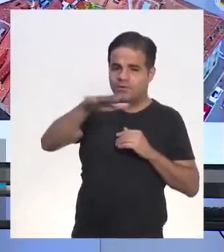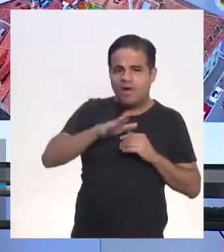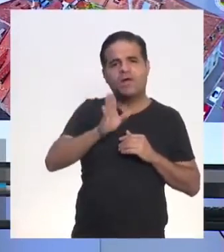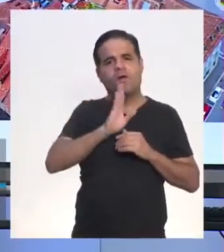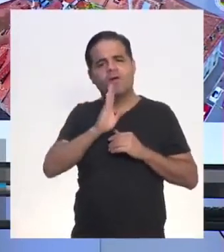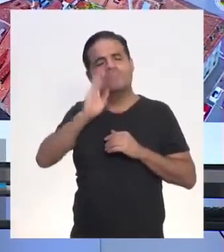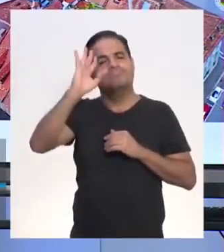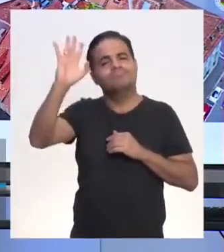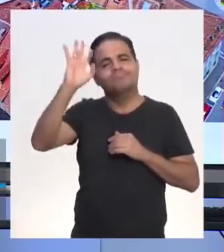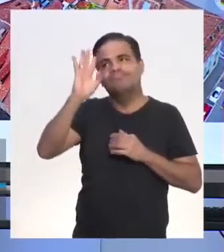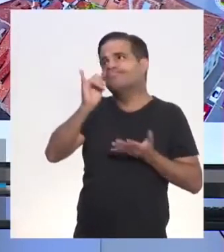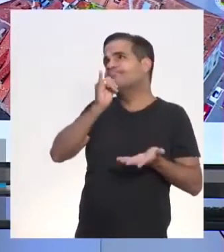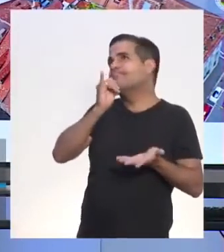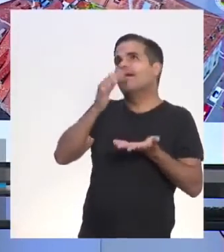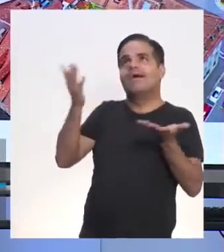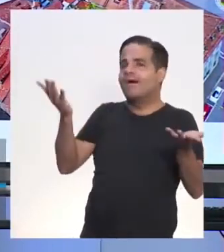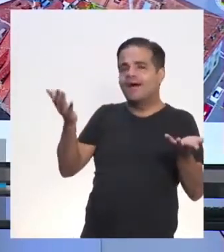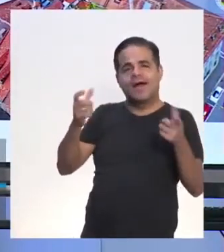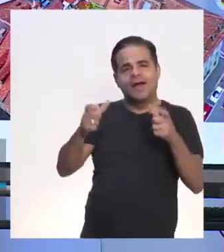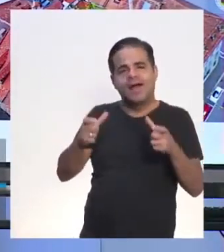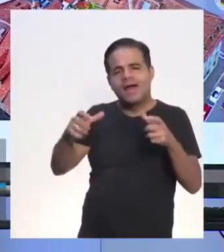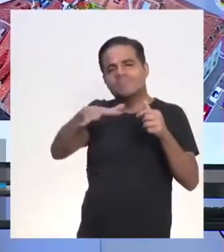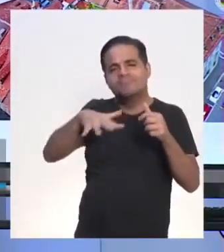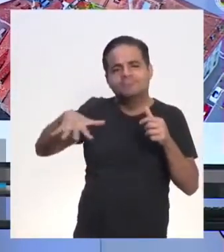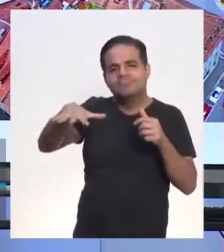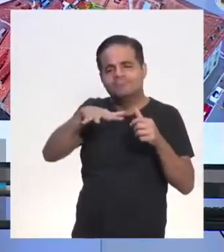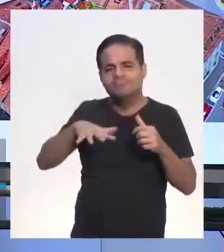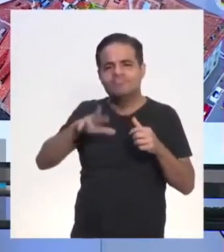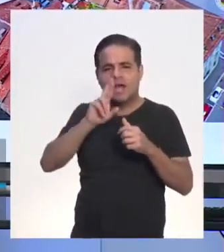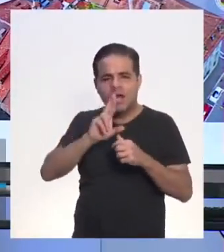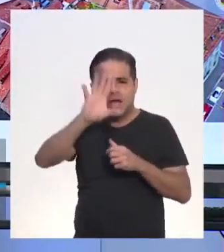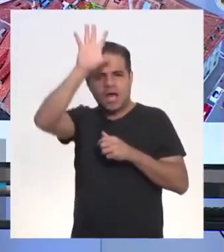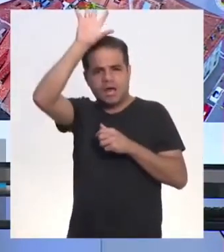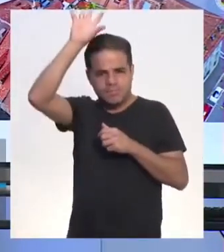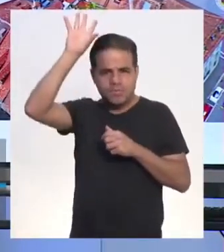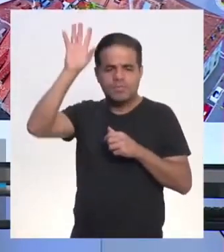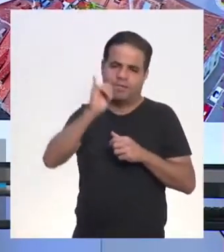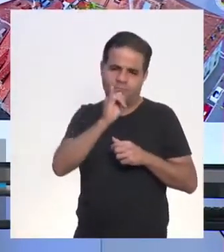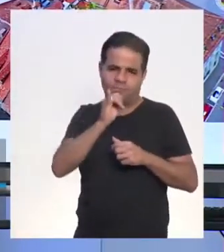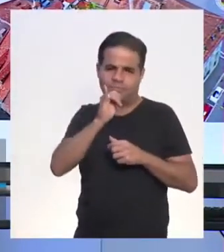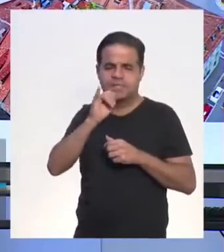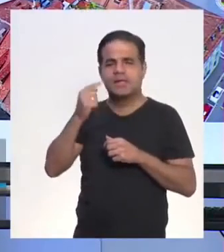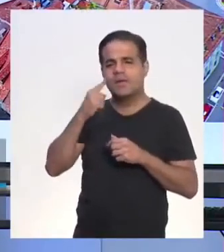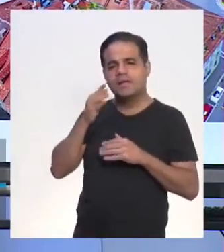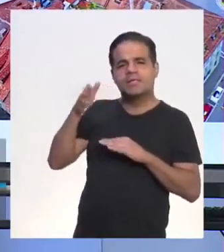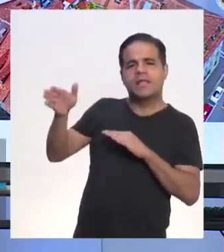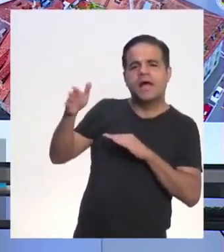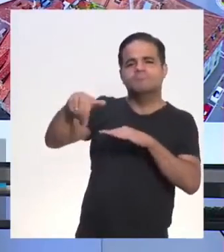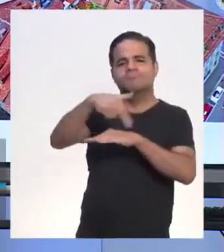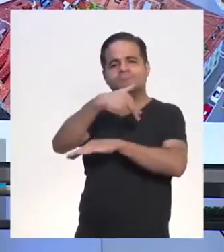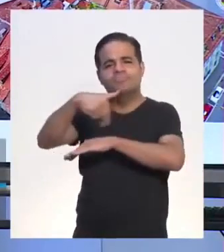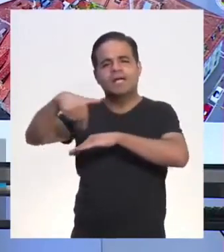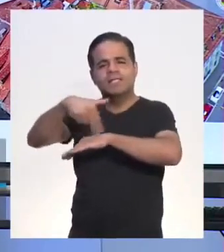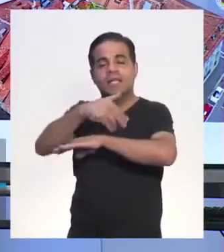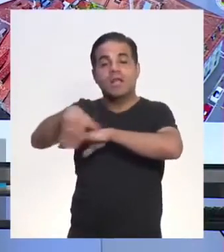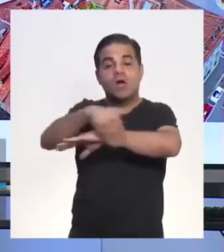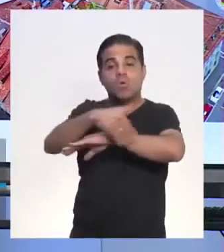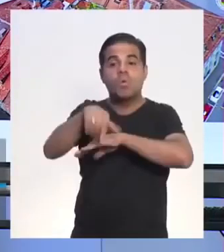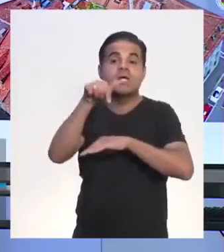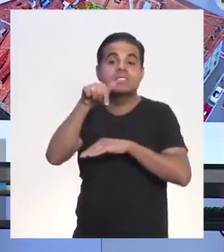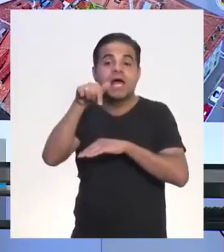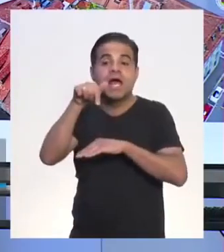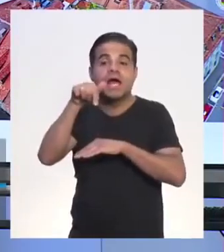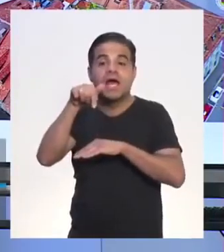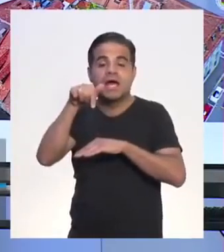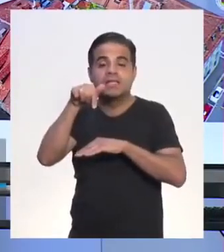vamos imaginar, sei lá, ali a região da República, por exemplo, aí você está ali na 7 de abril, por exemplo, na rua 7